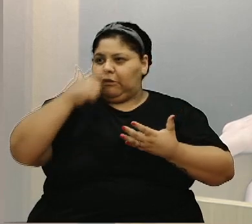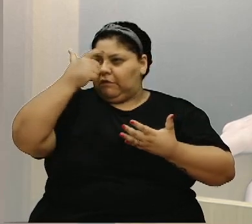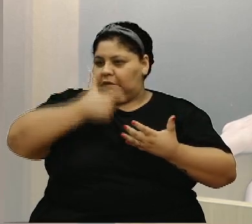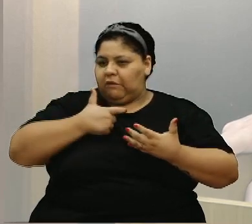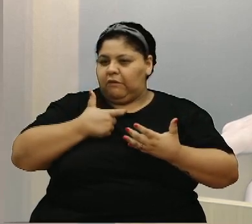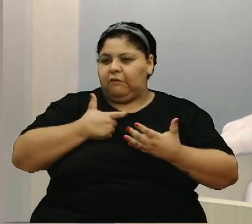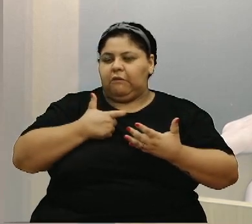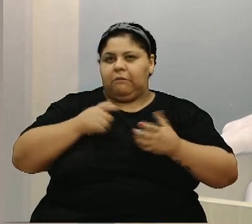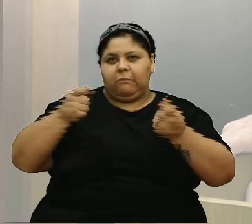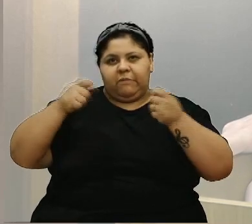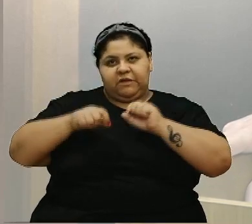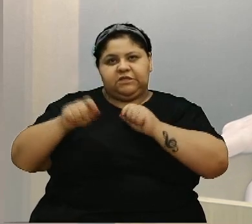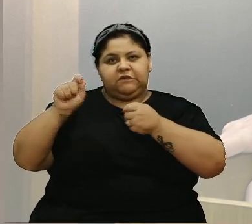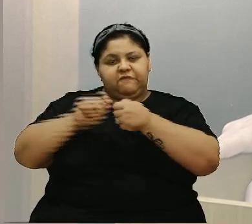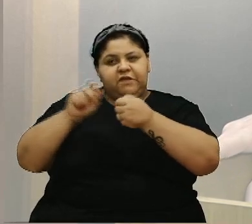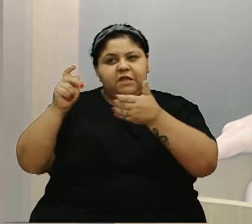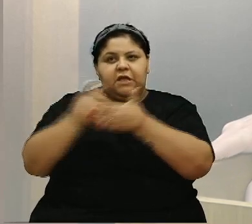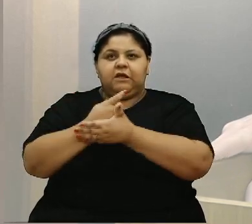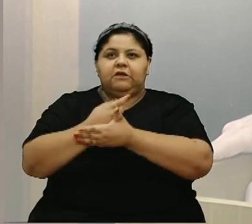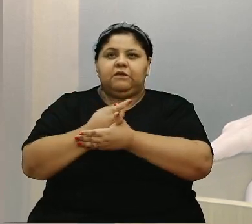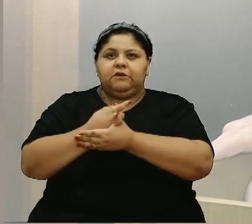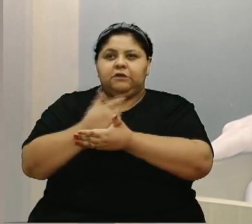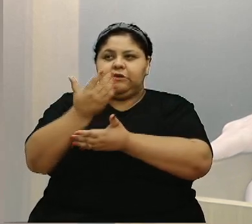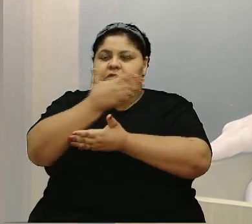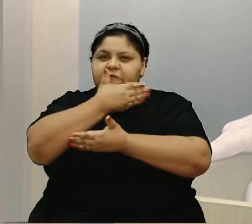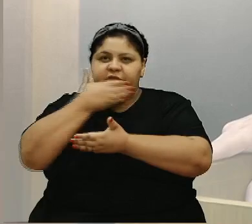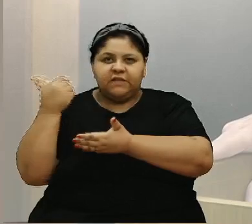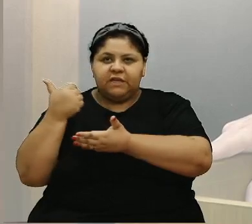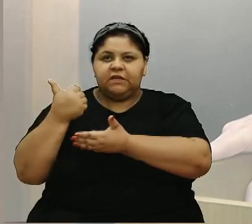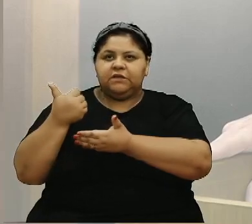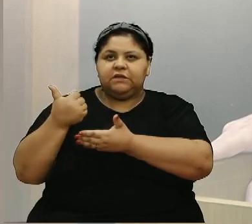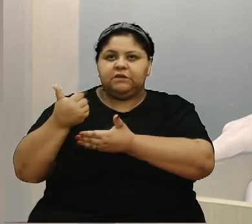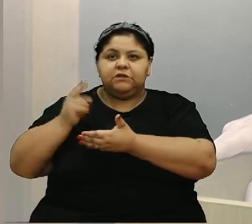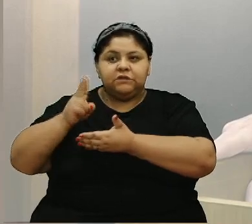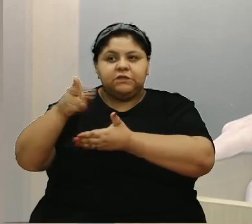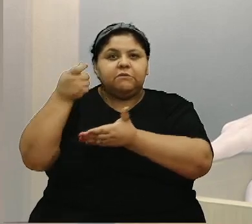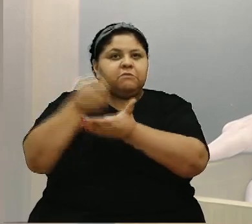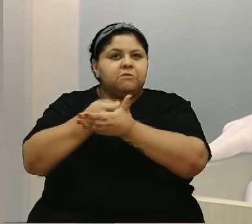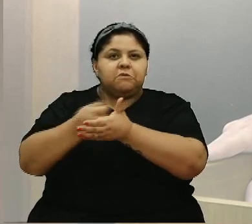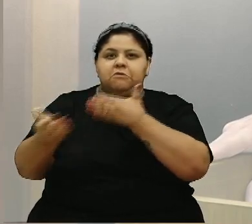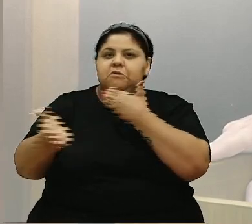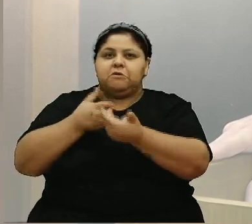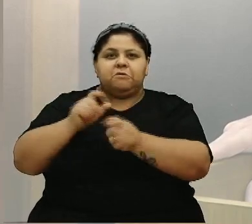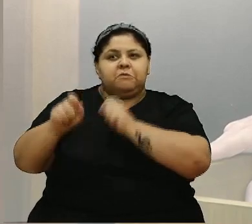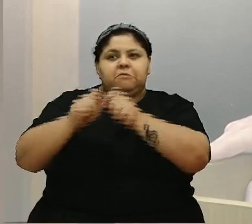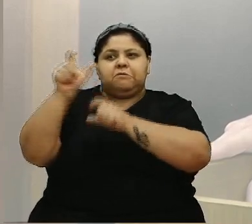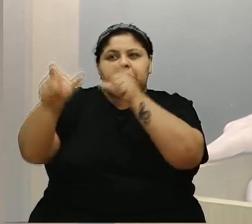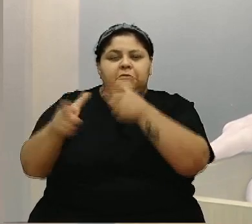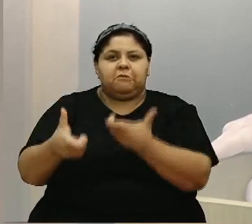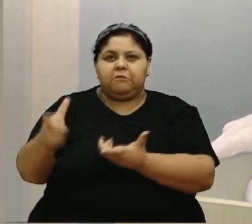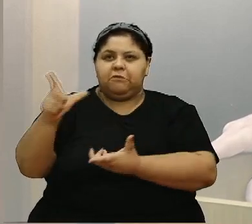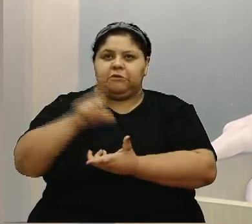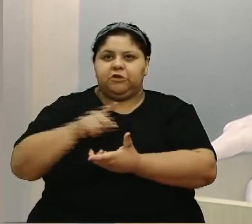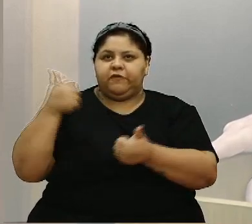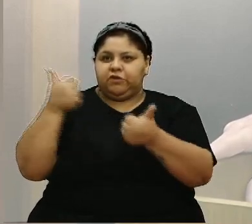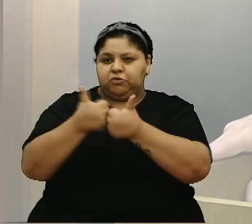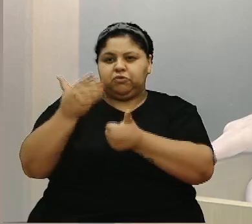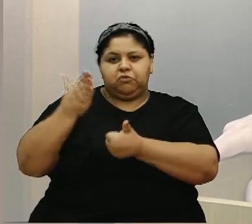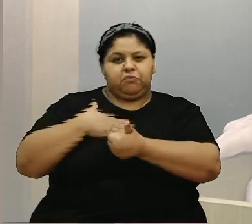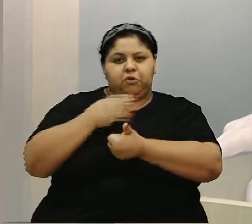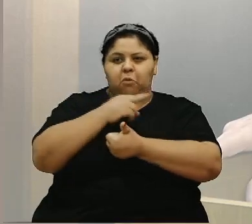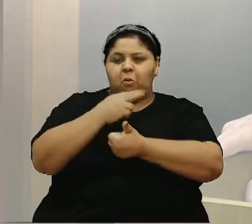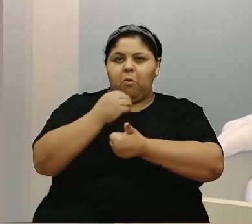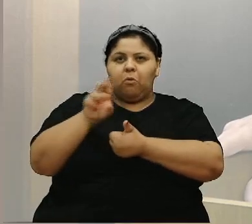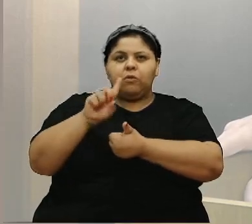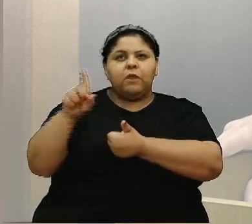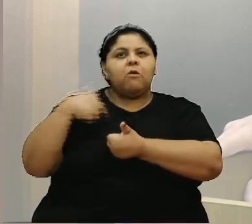estão sendo feitas erradas, vantagens indevidas, isso aí eu sempre vou cobrar. Independente de quem for, se tiver do meu lado, não tiver, eu vou cobrar e